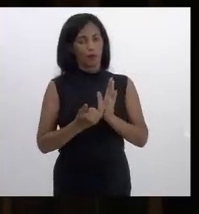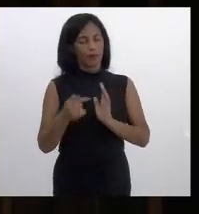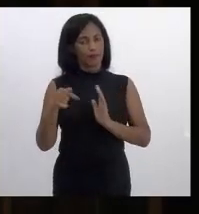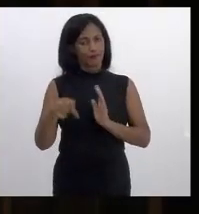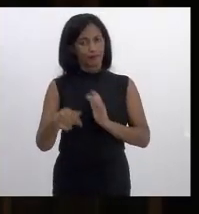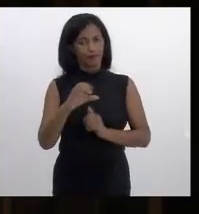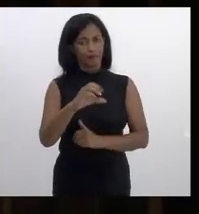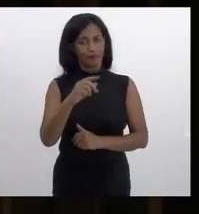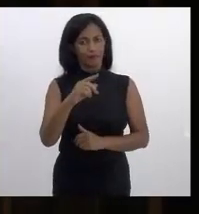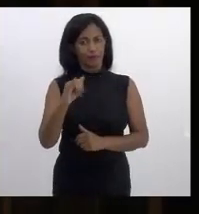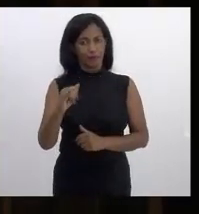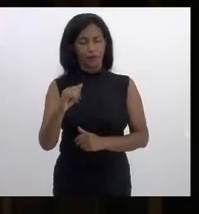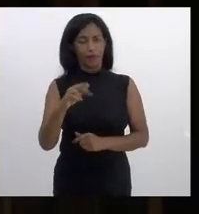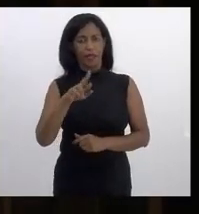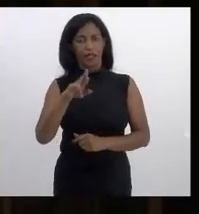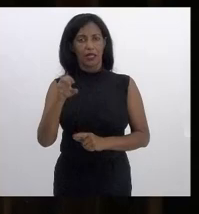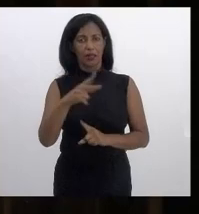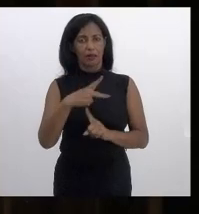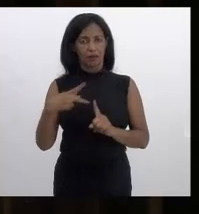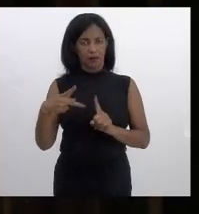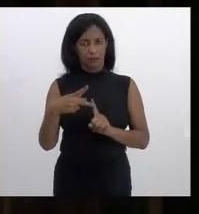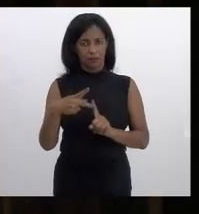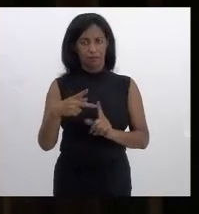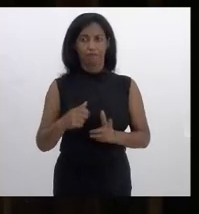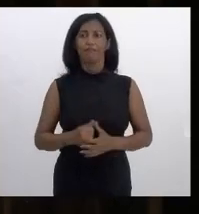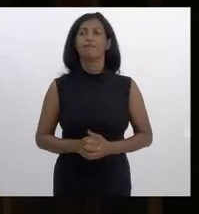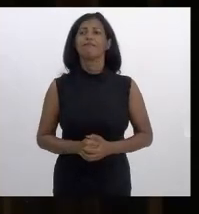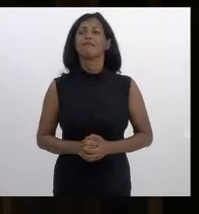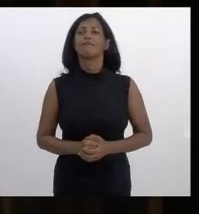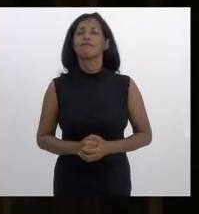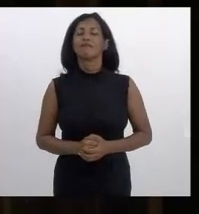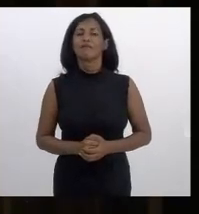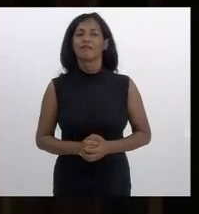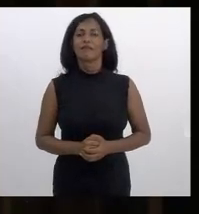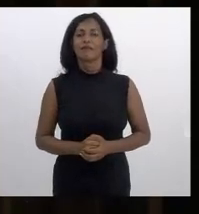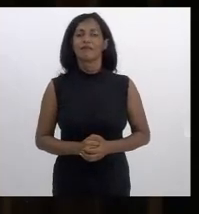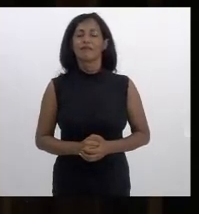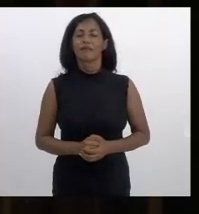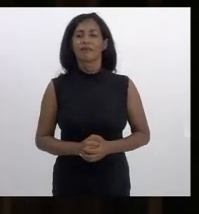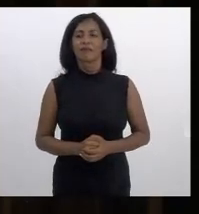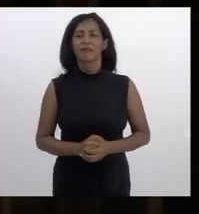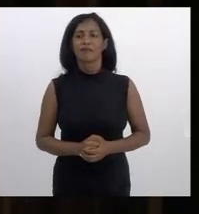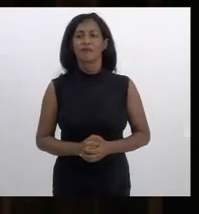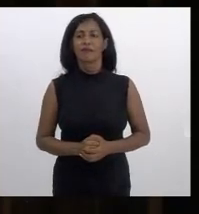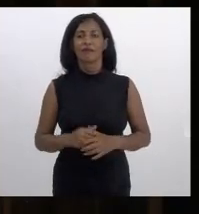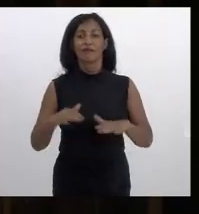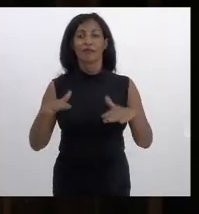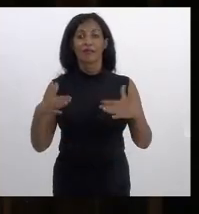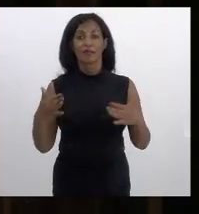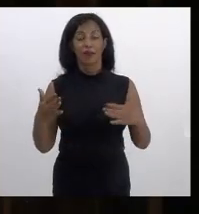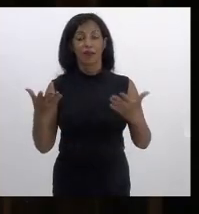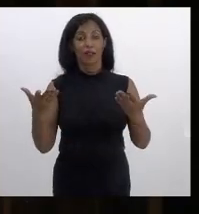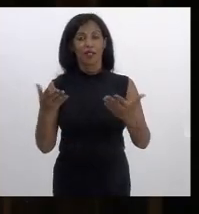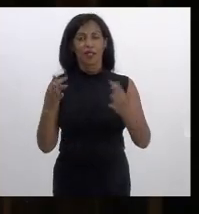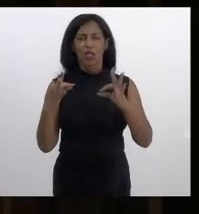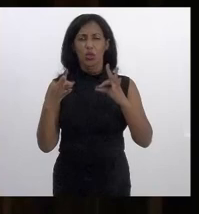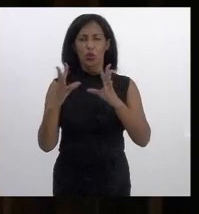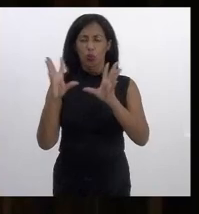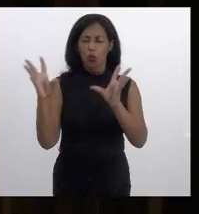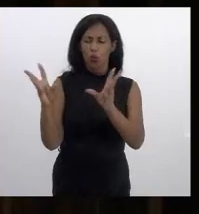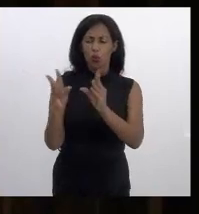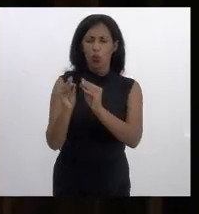dessa CPI do Rio Previdência bom então é isso que tudo se